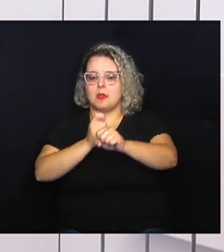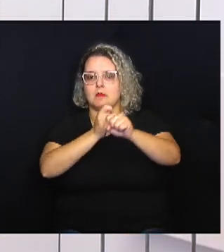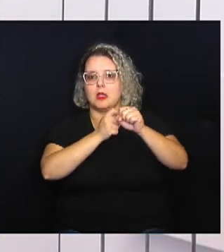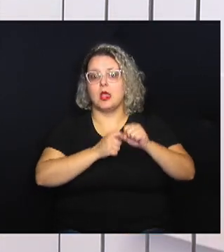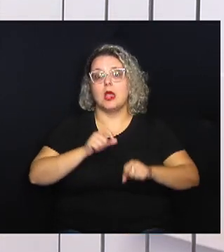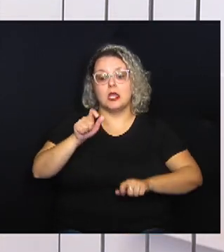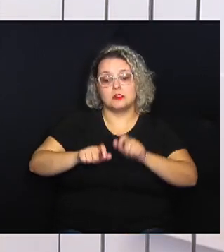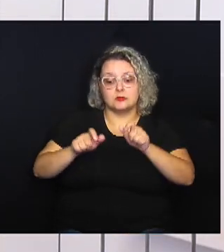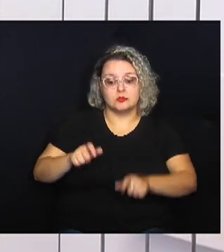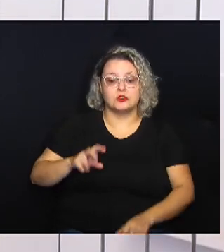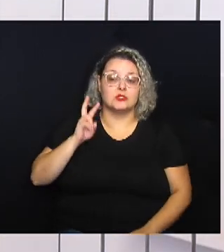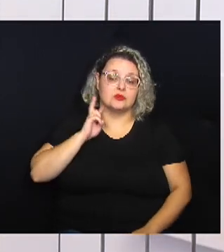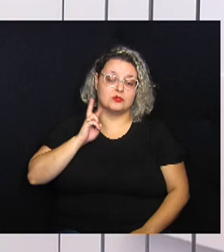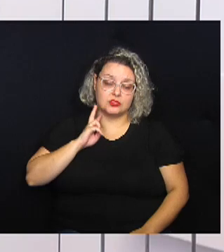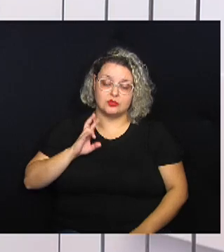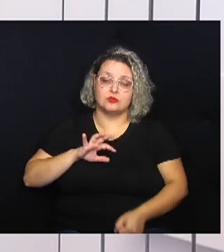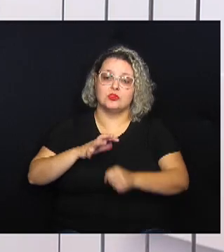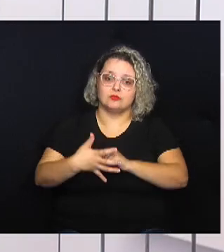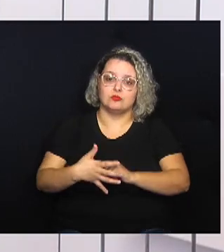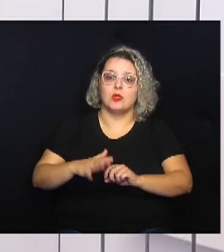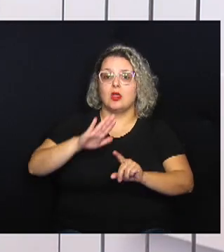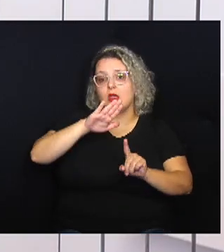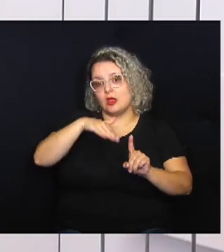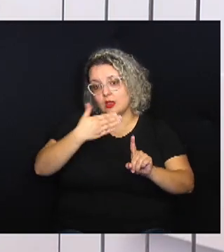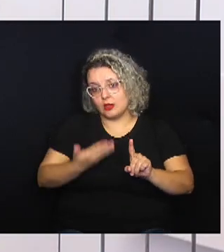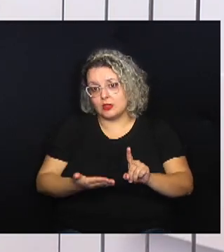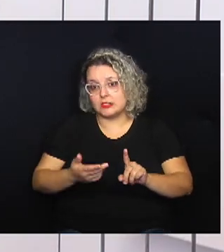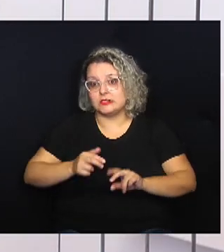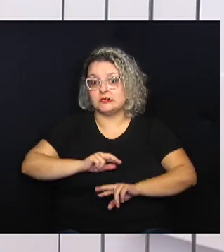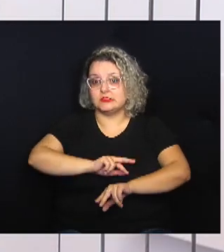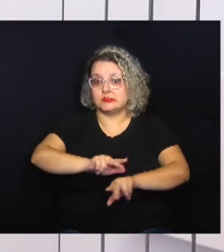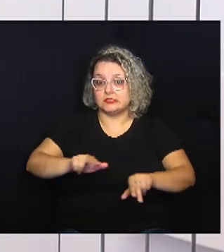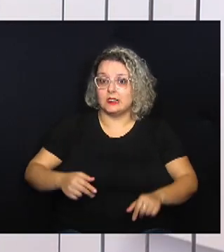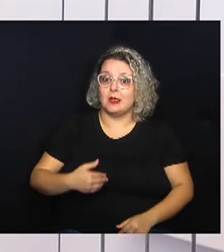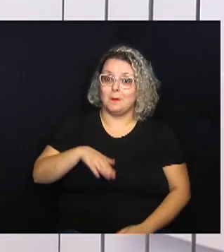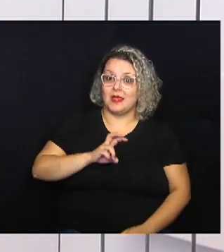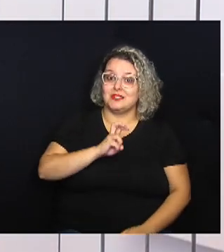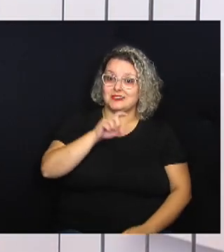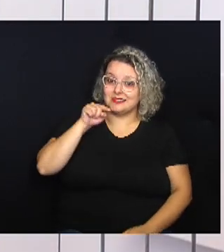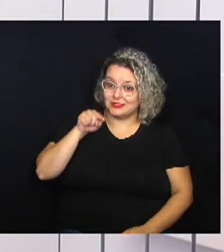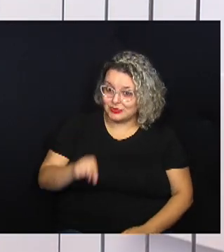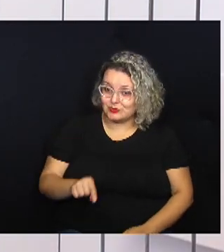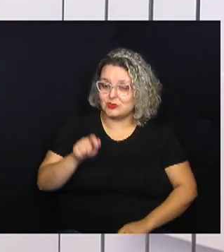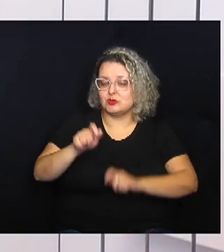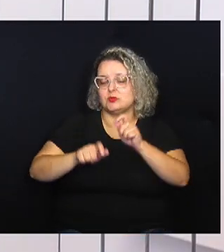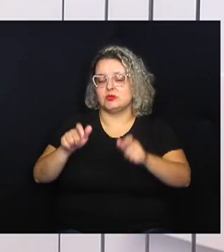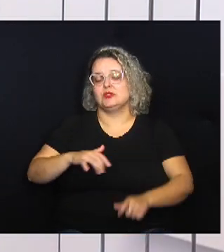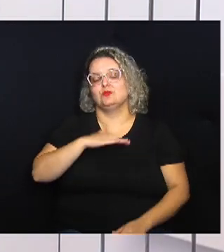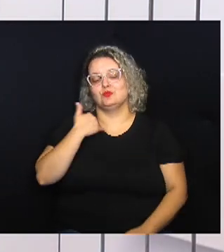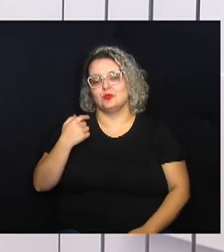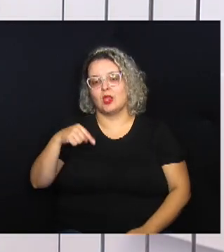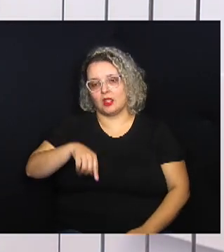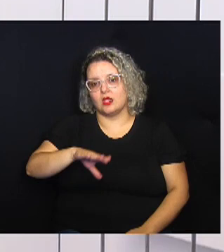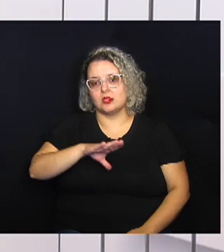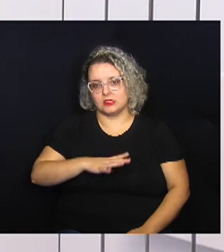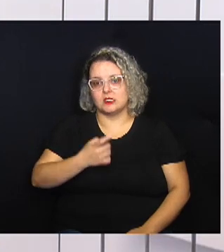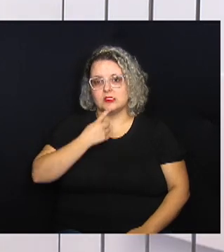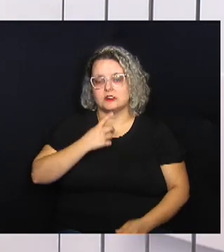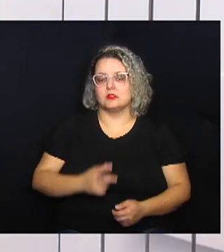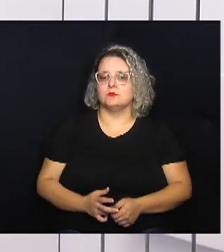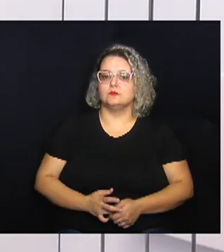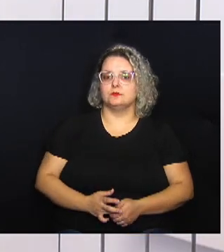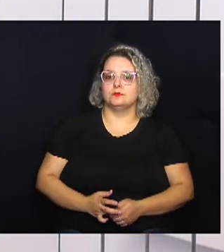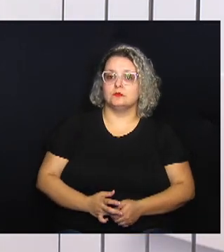vítimas da covid-19 em homenagem às mais de 5.000 vítimas fatais aqui da cidade de Campinas